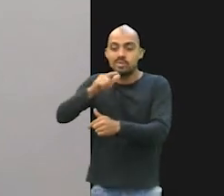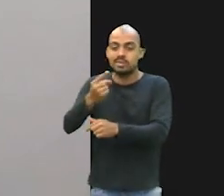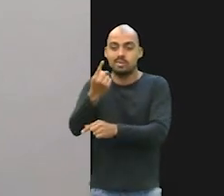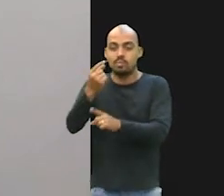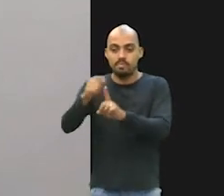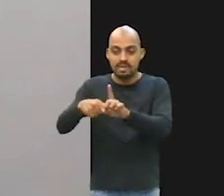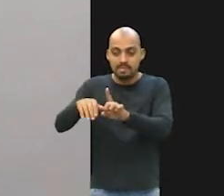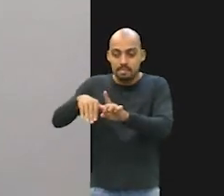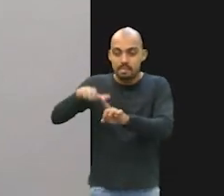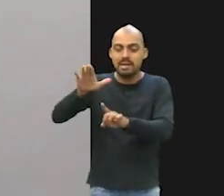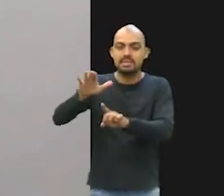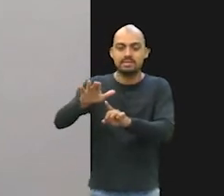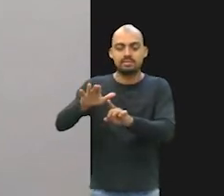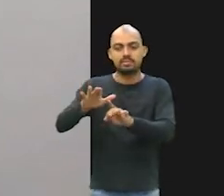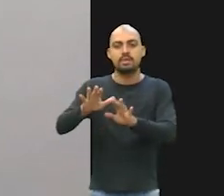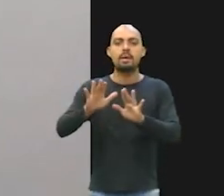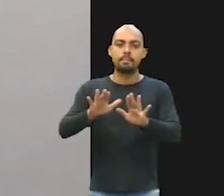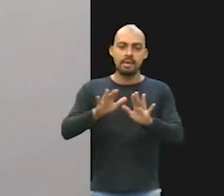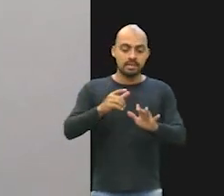mês praticamente. Mas teve